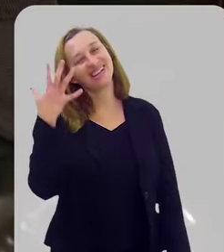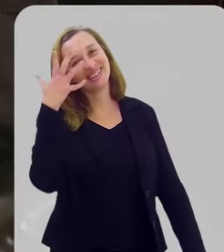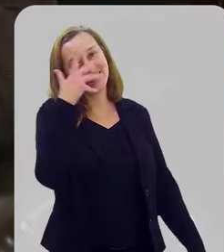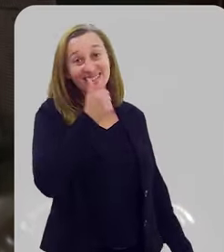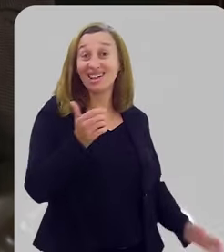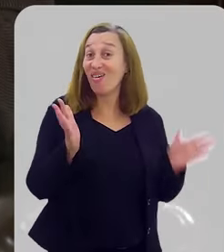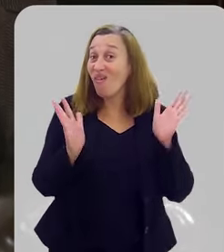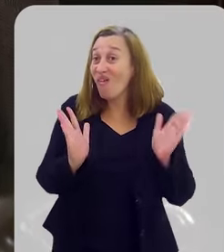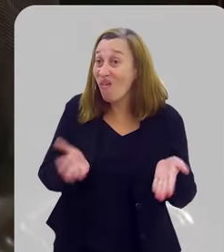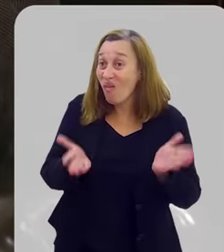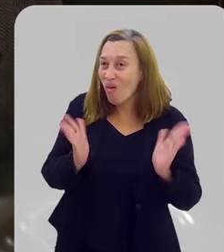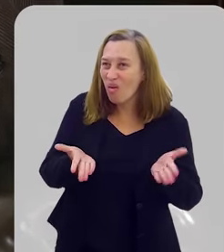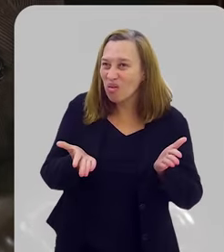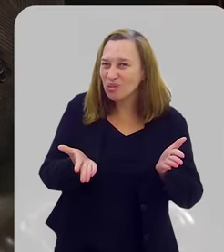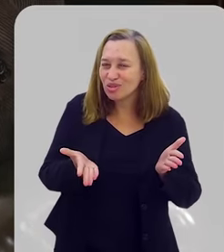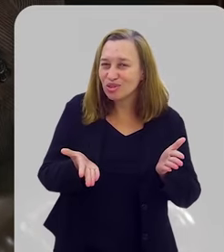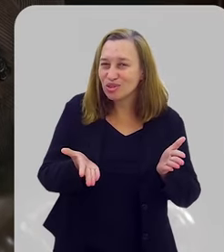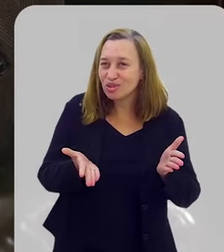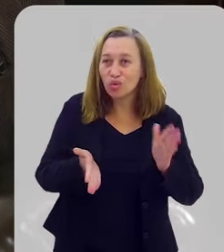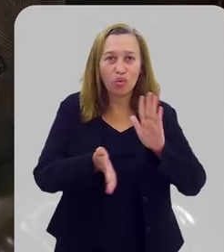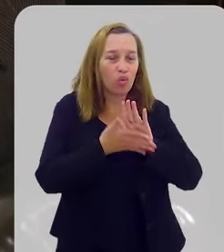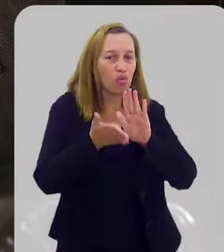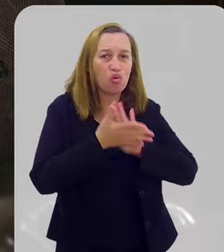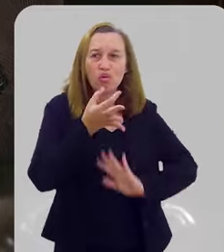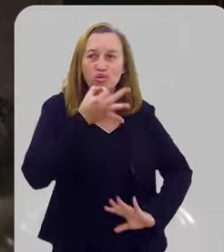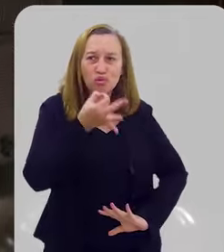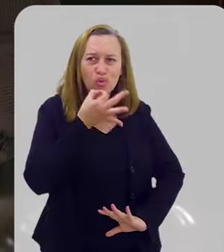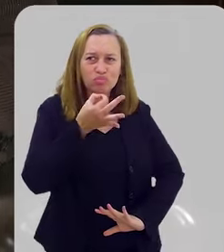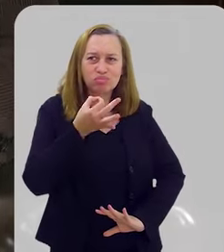Coisa linda hoje, o programa tá assim.